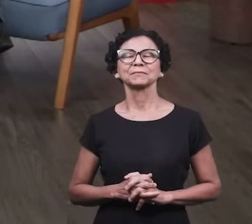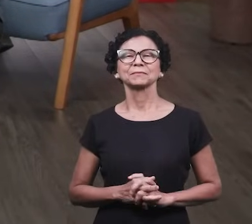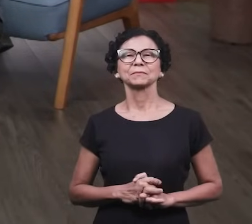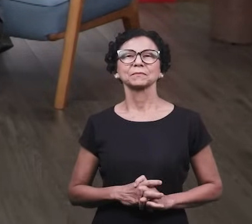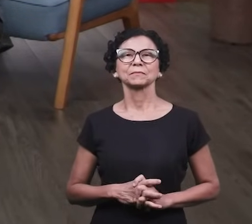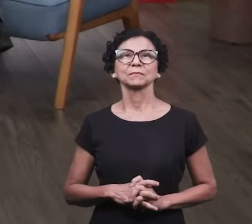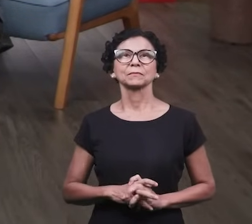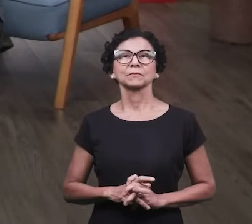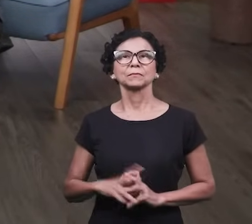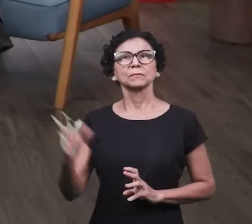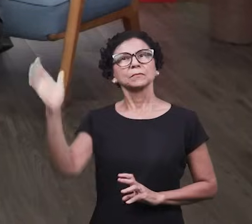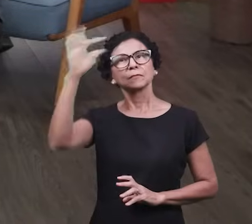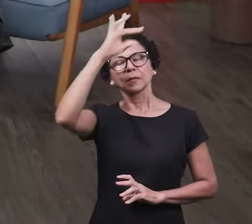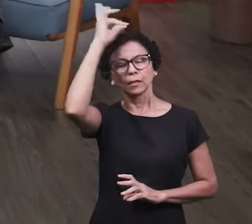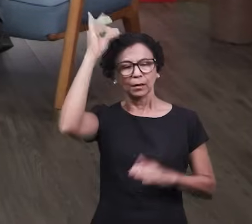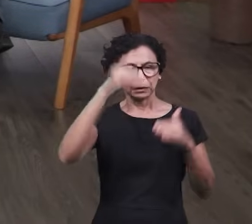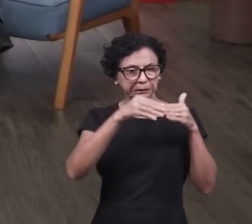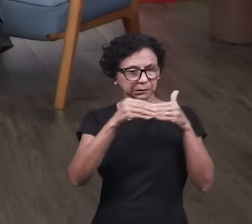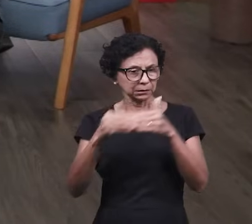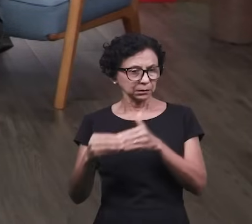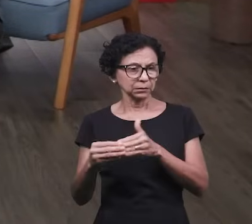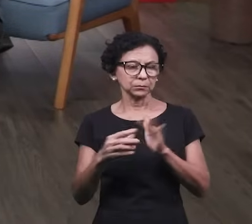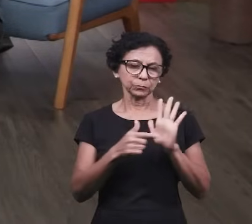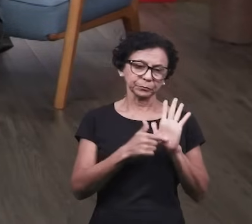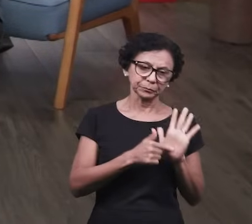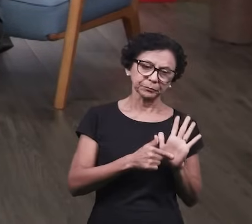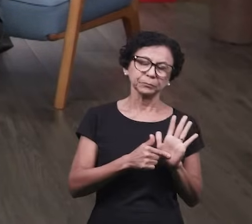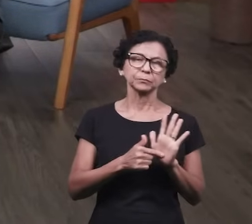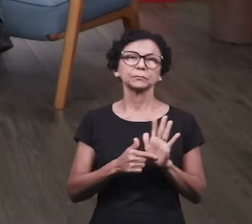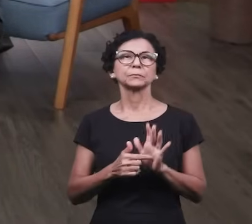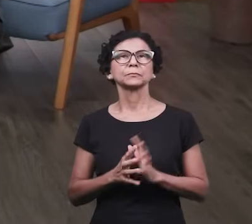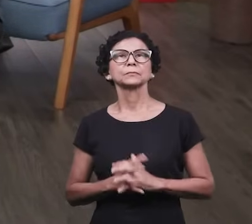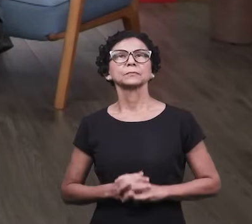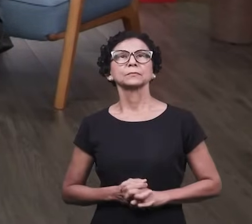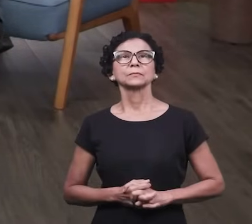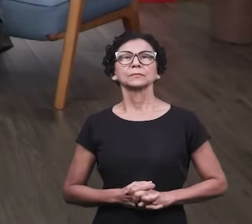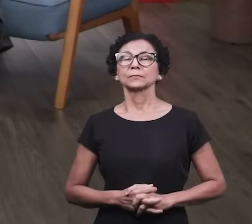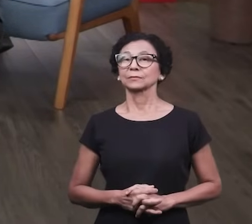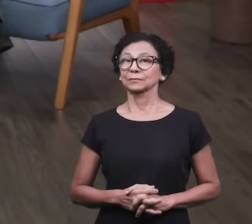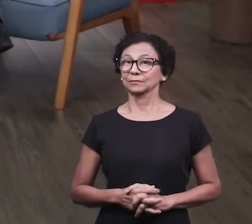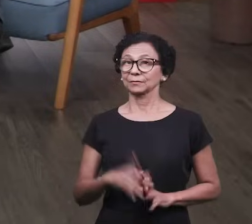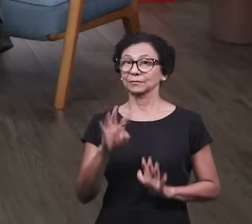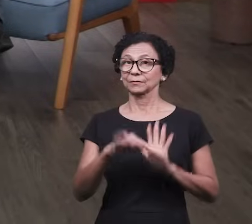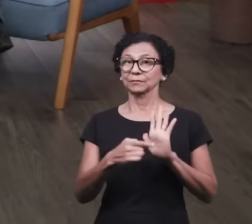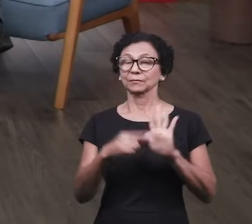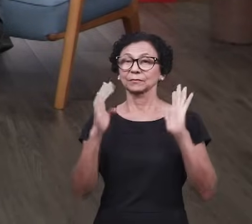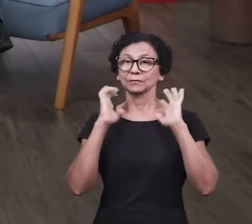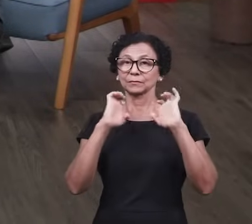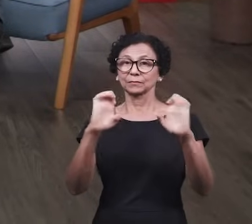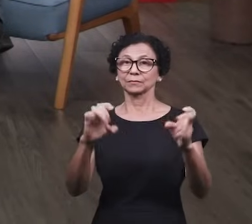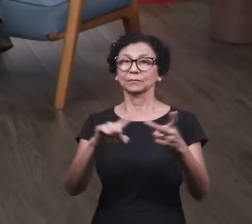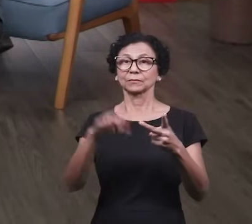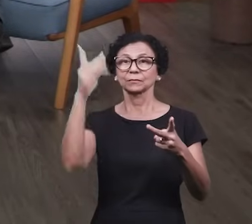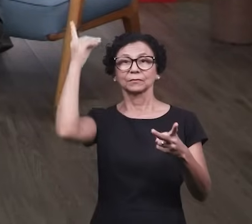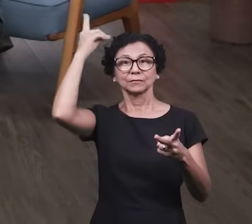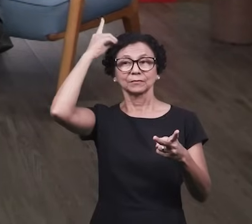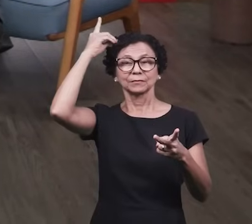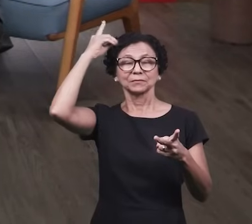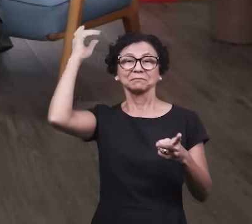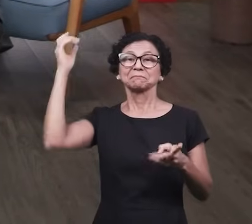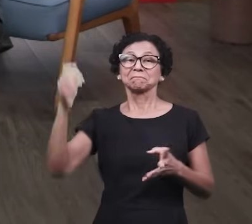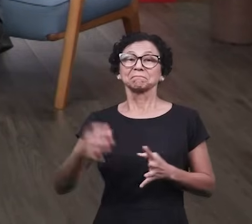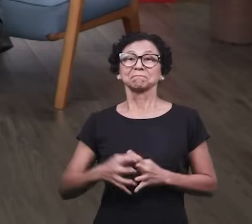Santo dirigindo. Orientando. definindo, É orientando. a evangelização aqui com dons espirituais. Isso. Que